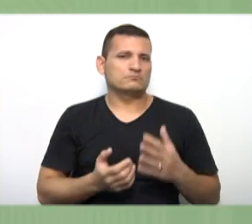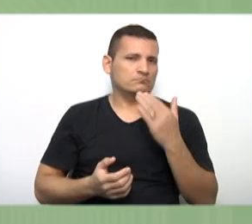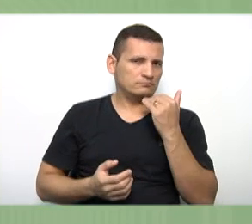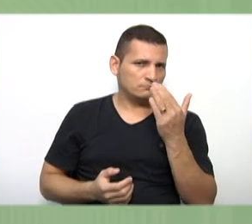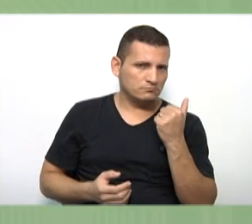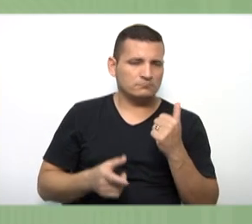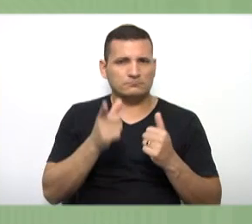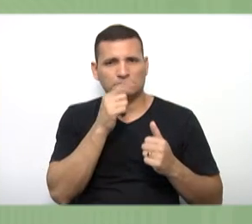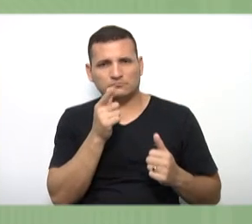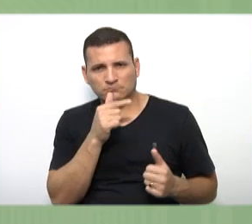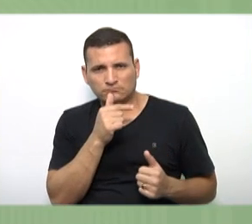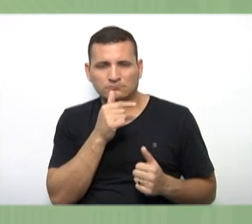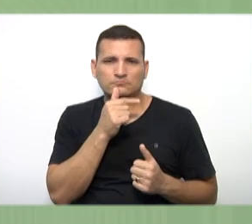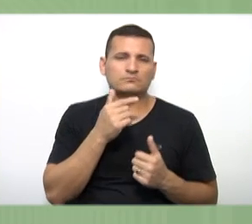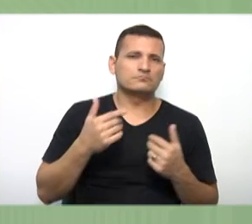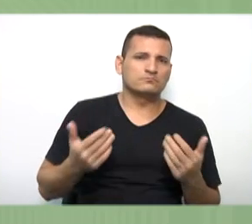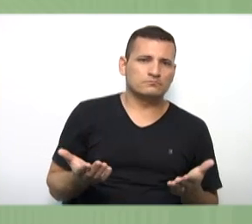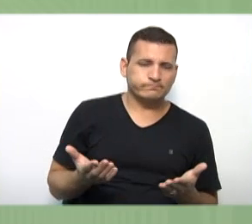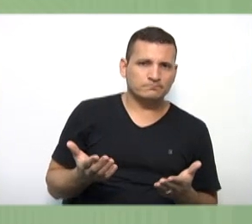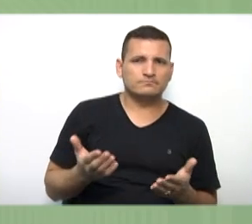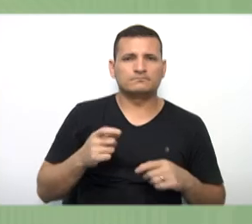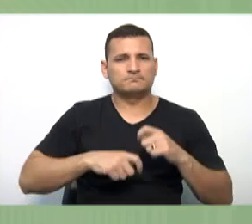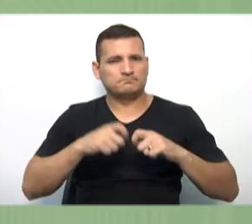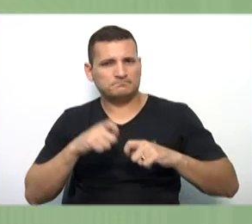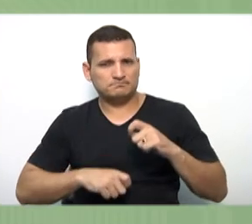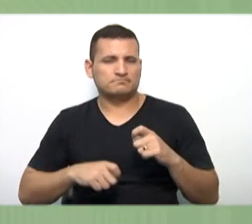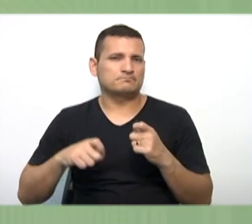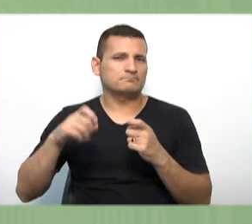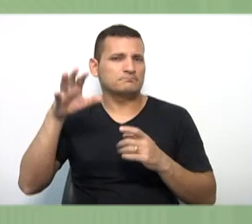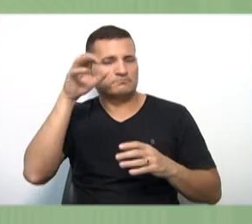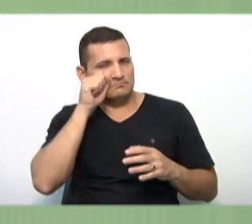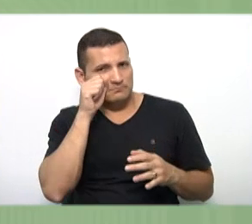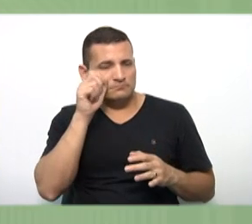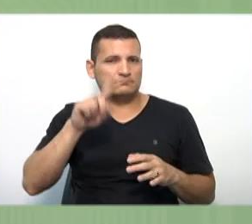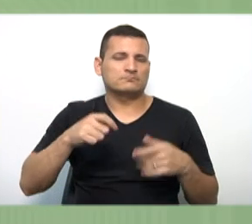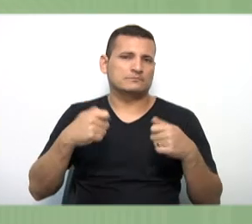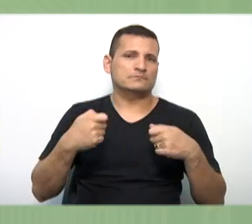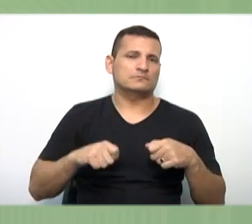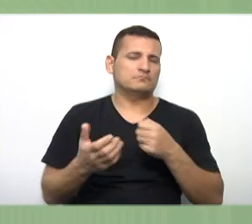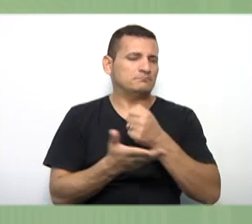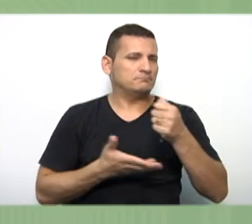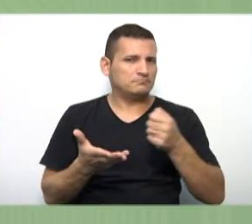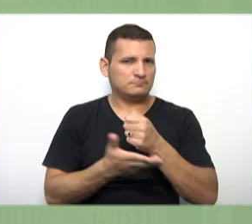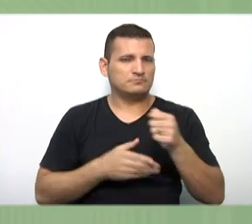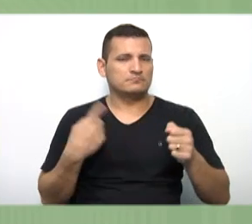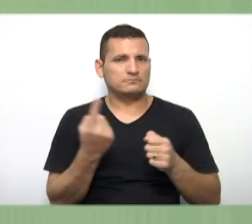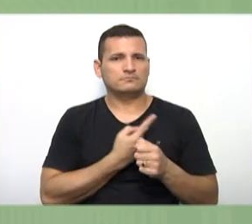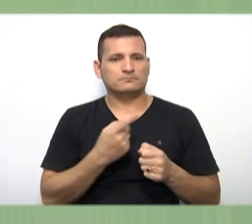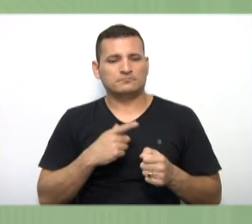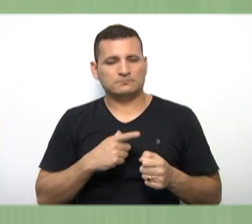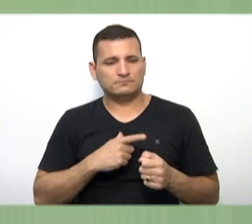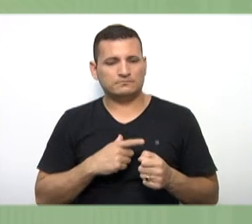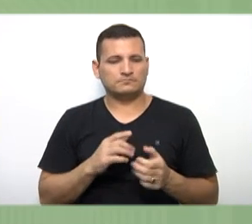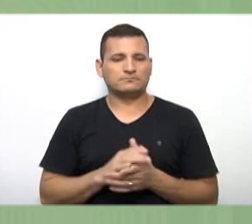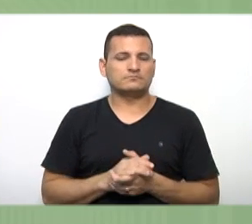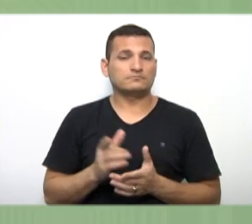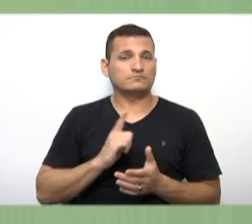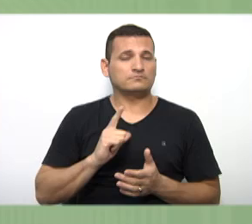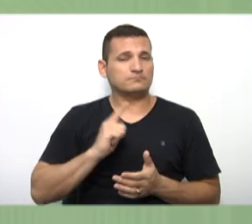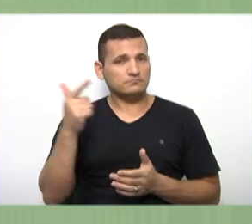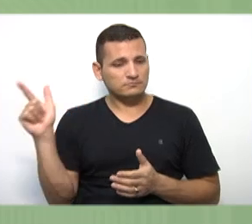comida, água, sexo, sono, são as necessidades básicas que nós temos. E aí nós temos, depois, outro